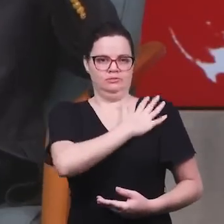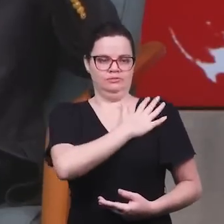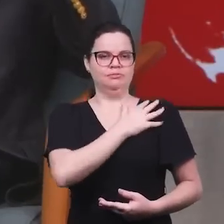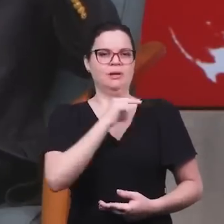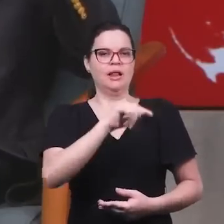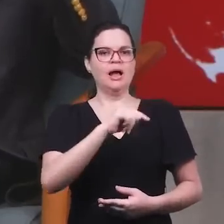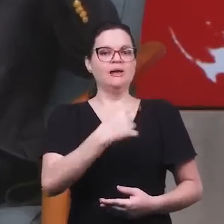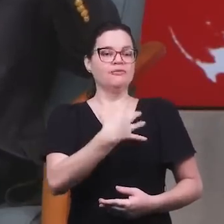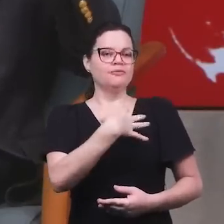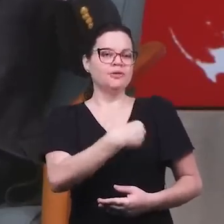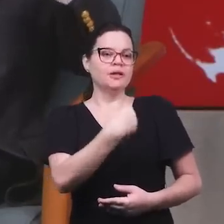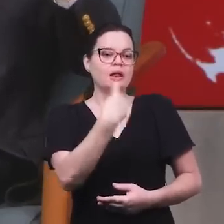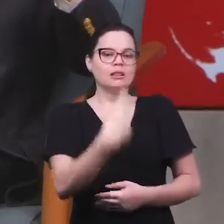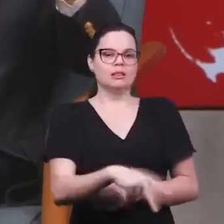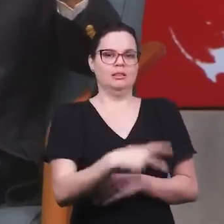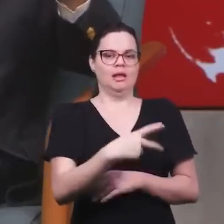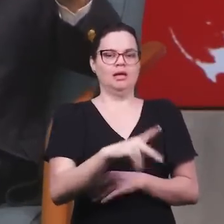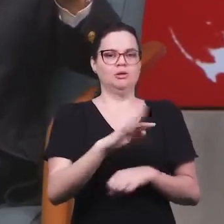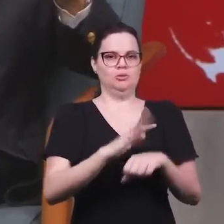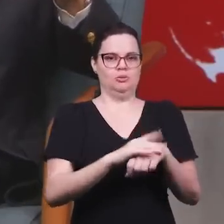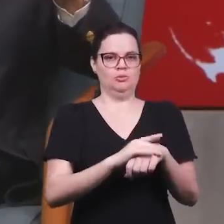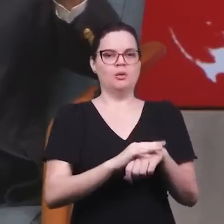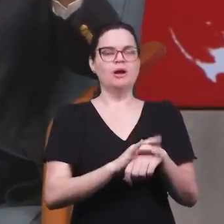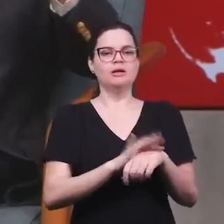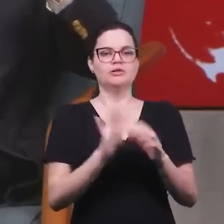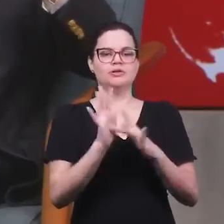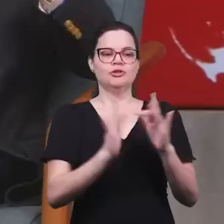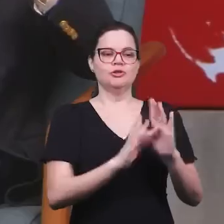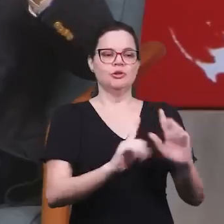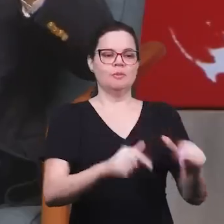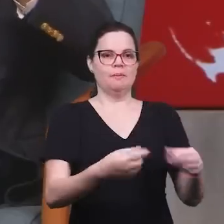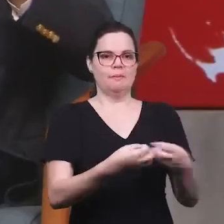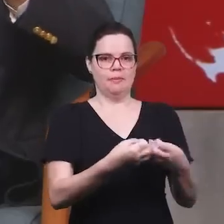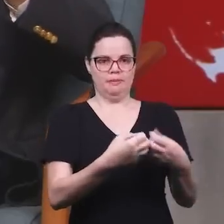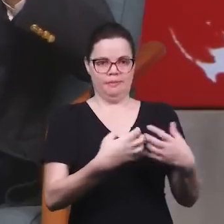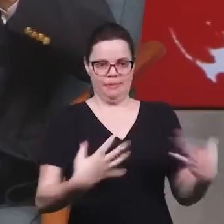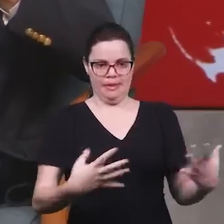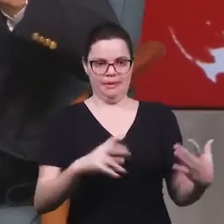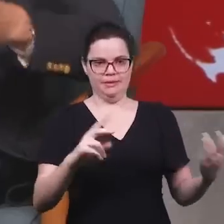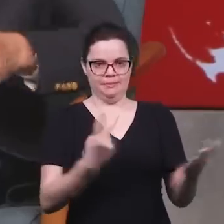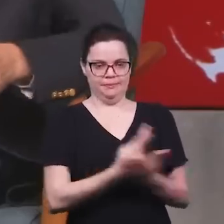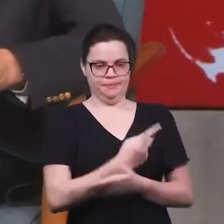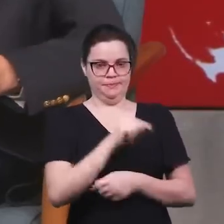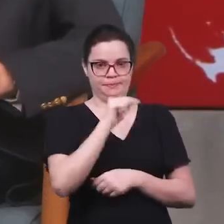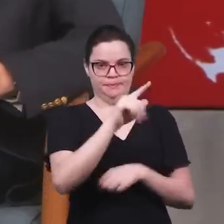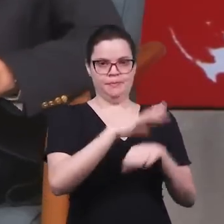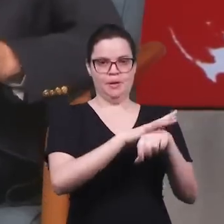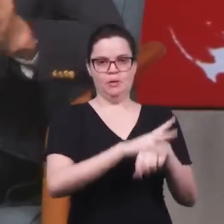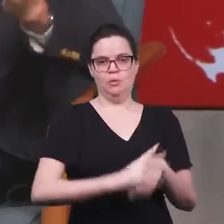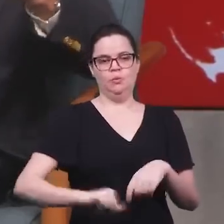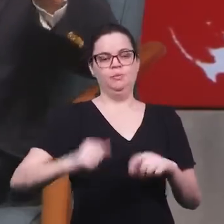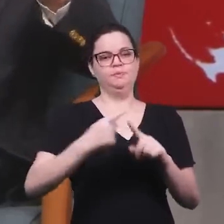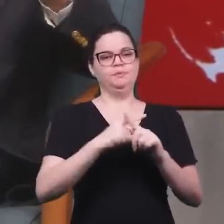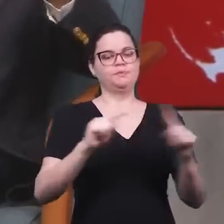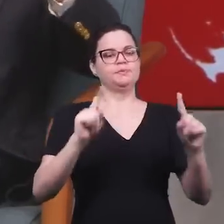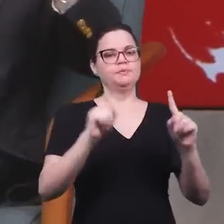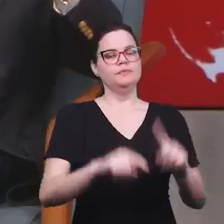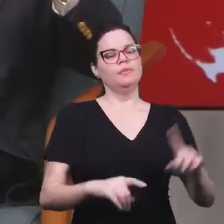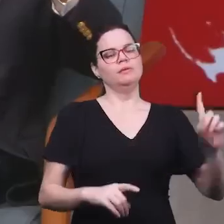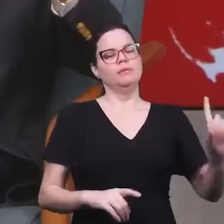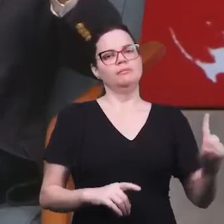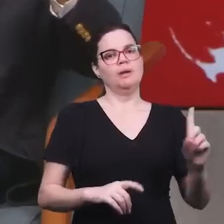centurião. E Jesus agora está passando em Naim, na cidade de Naim. A